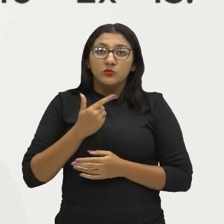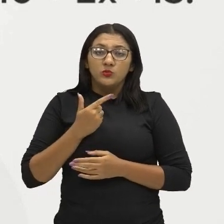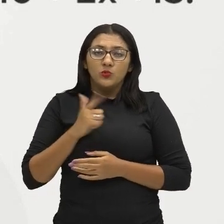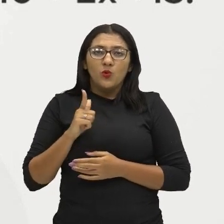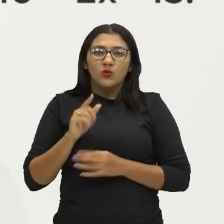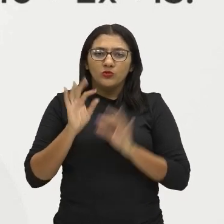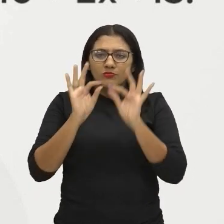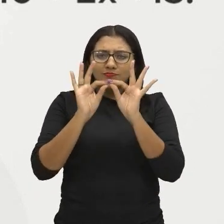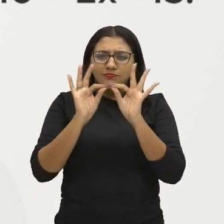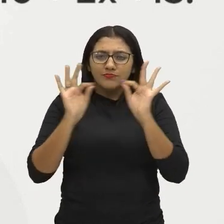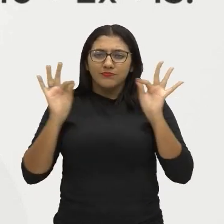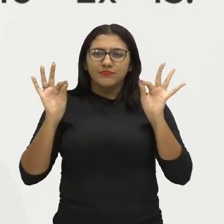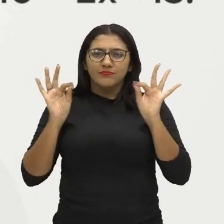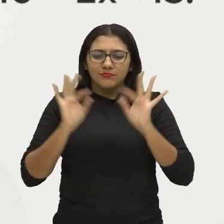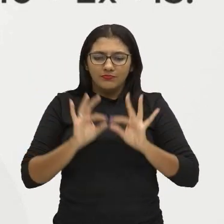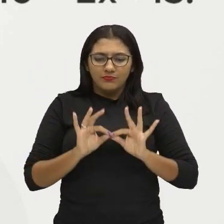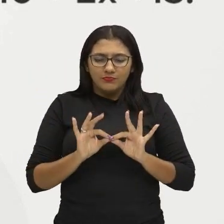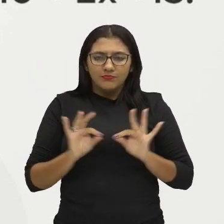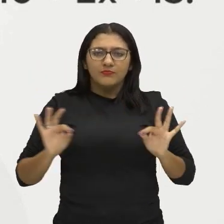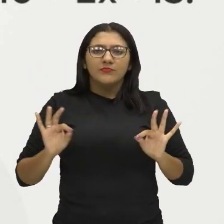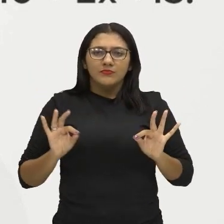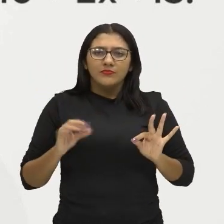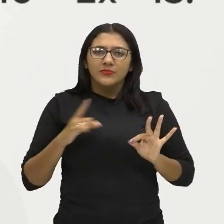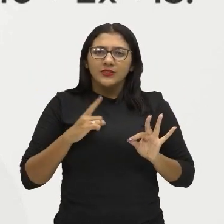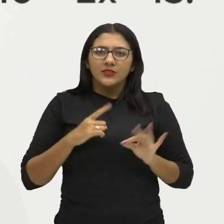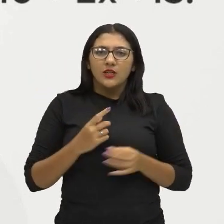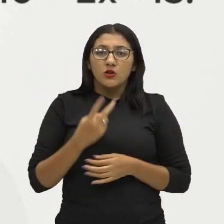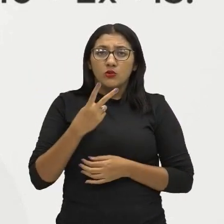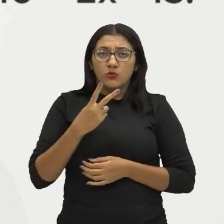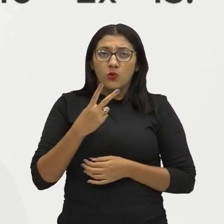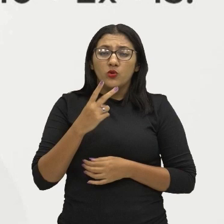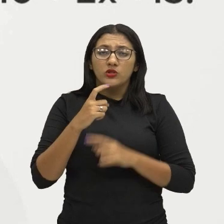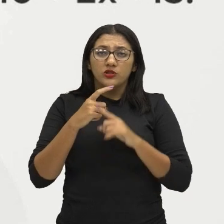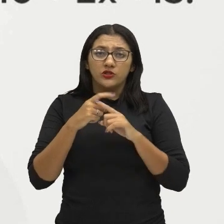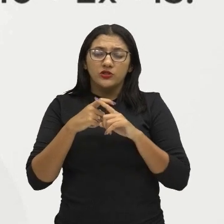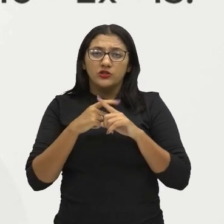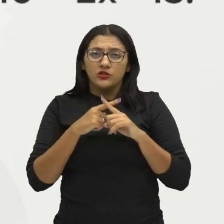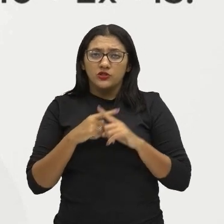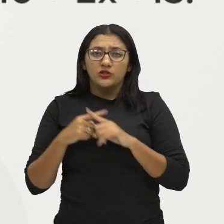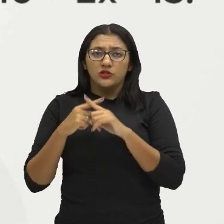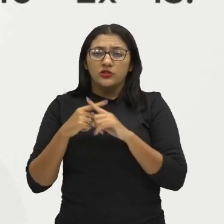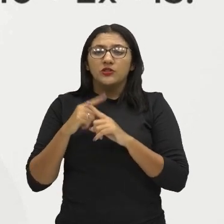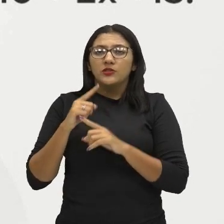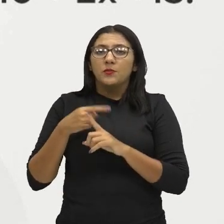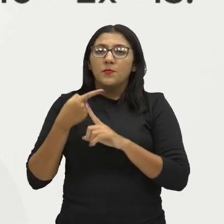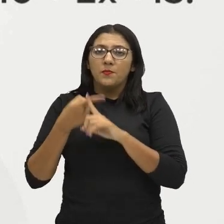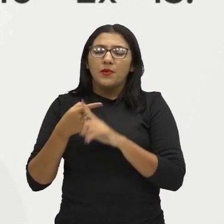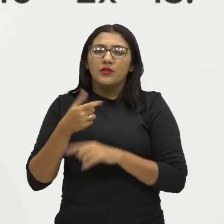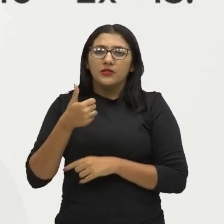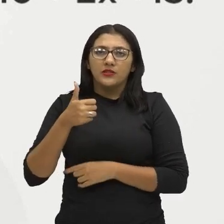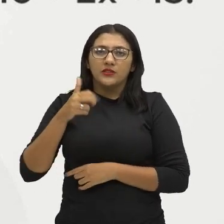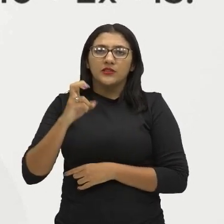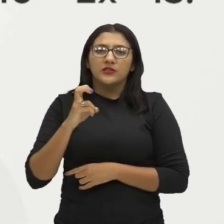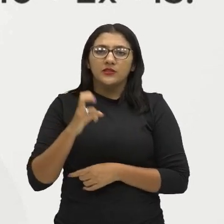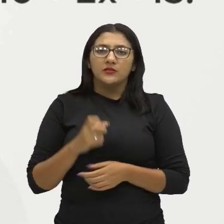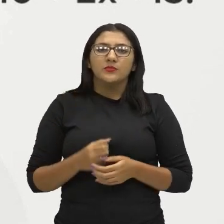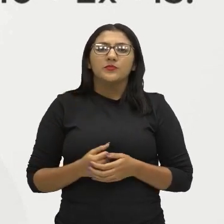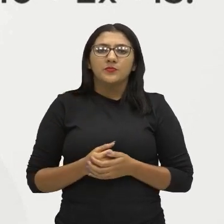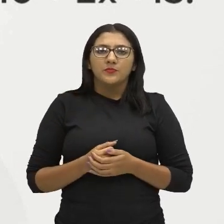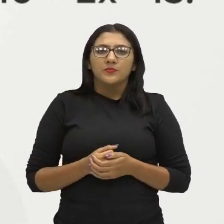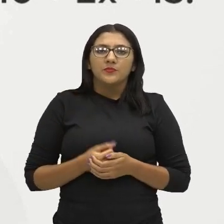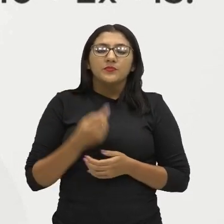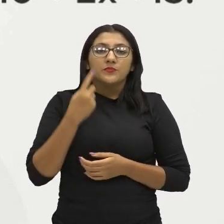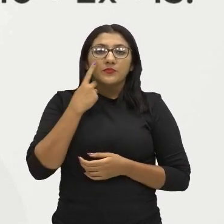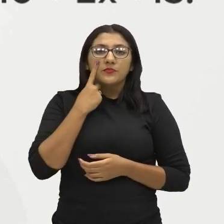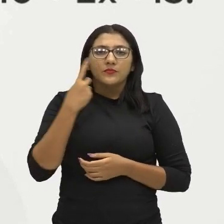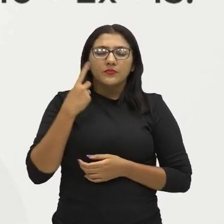então, 2x mais 15. Com essa escrita, você tem a